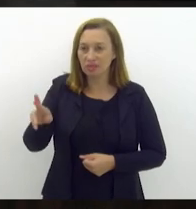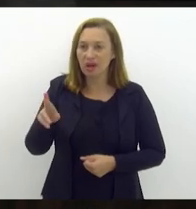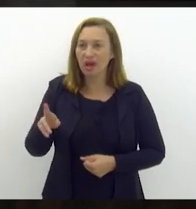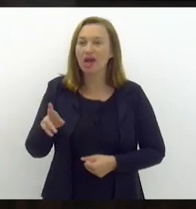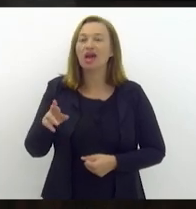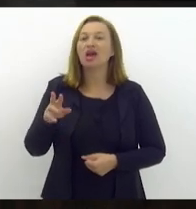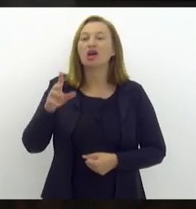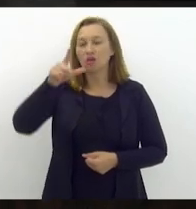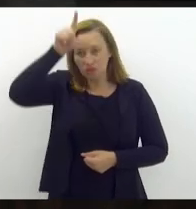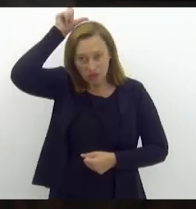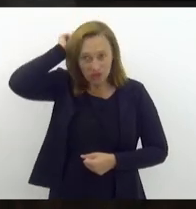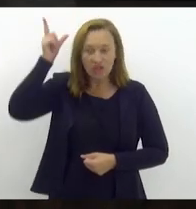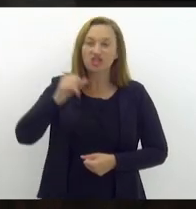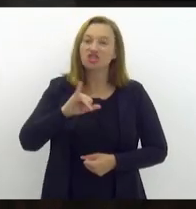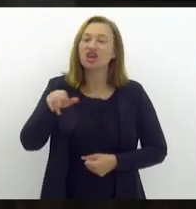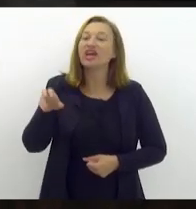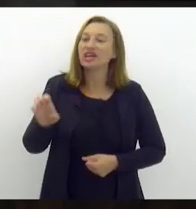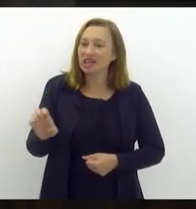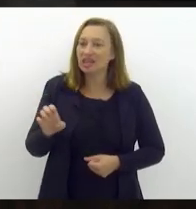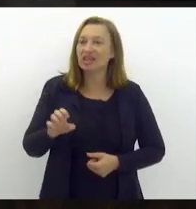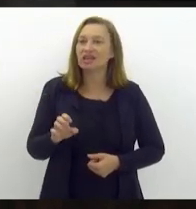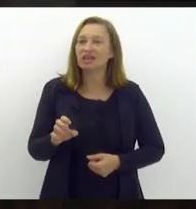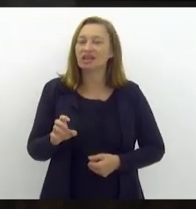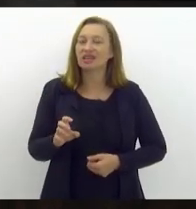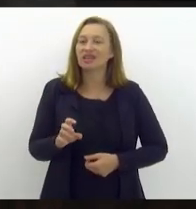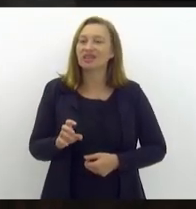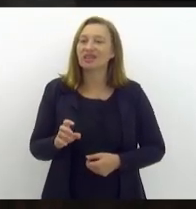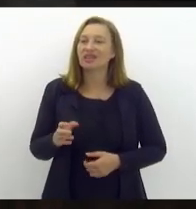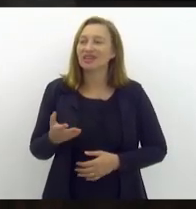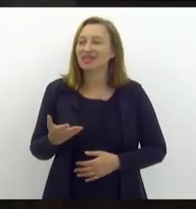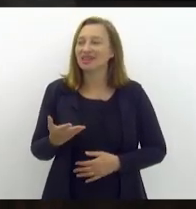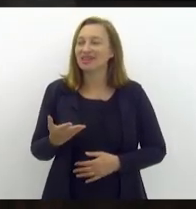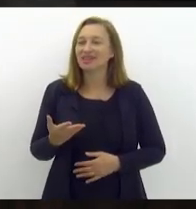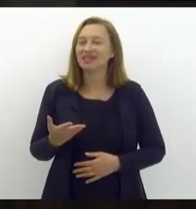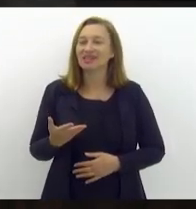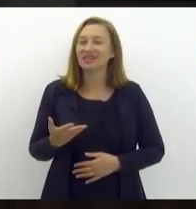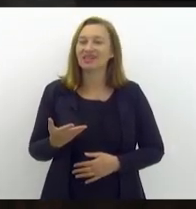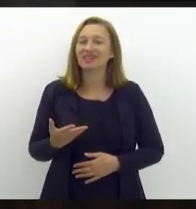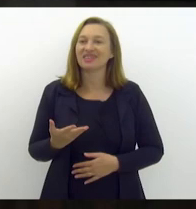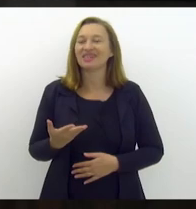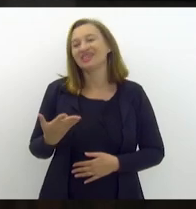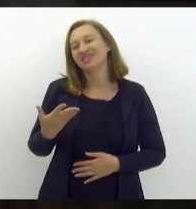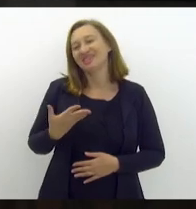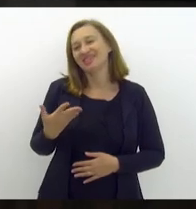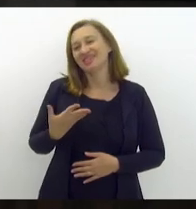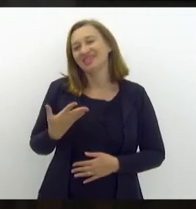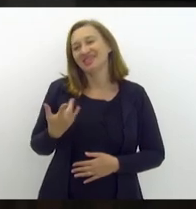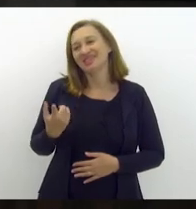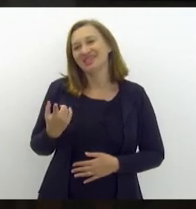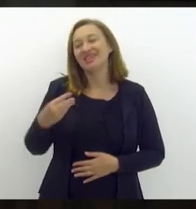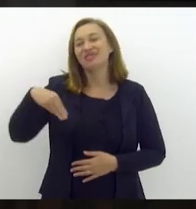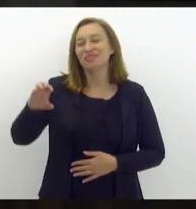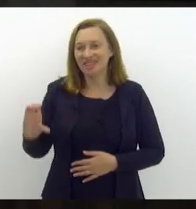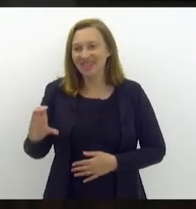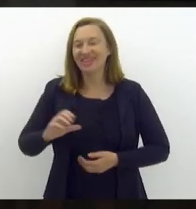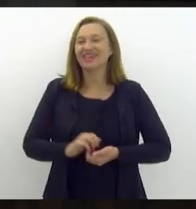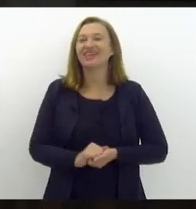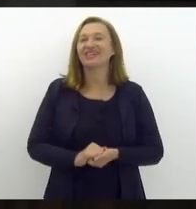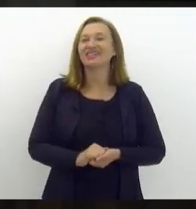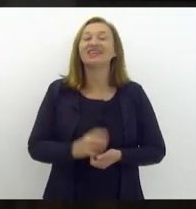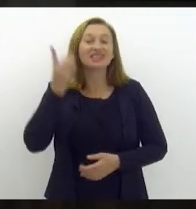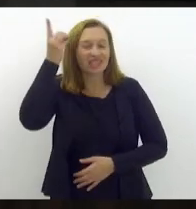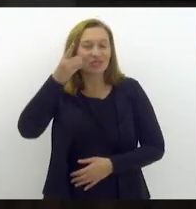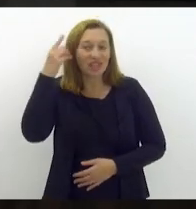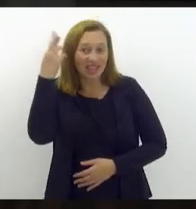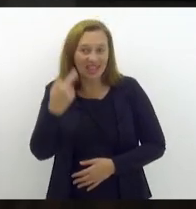Neto, Jairi, o nosso querido do colega, Mink,